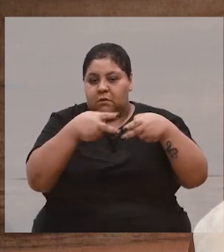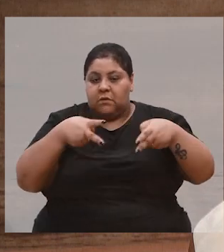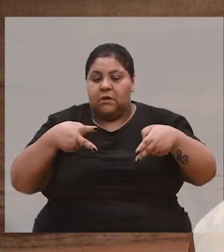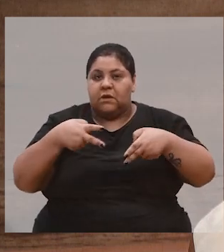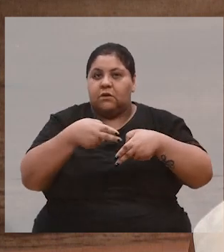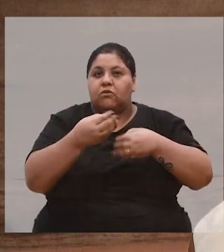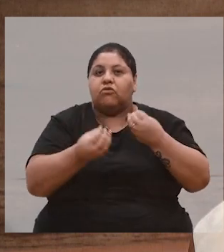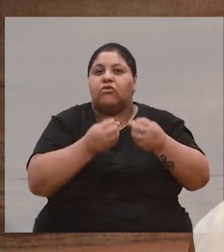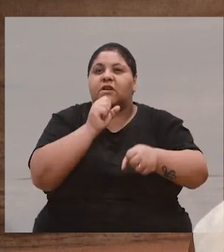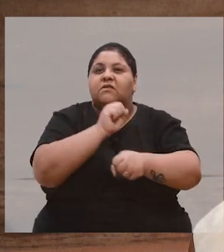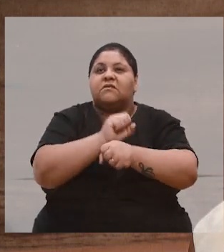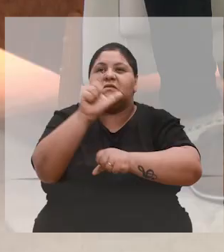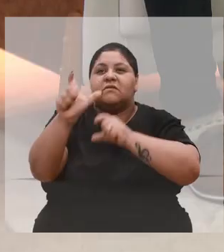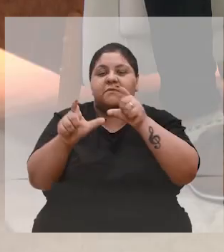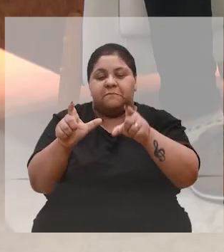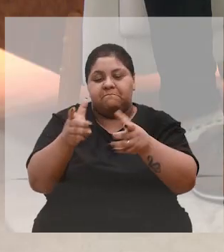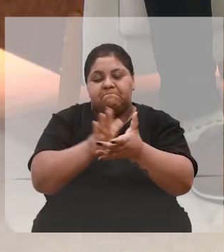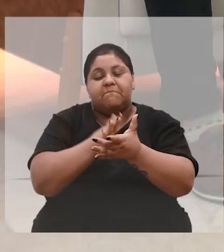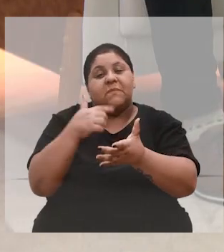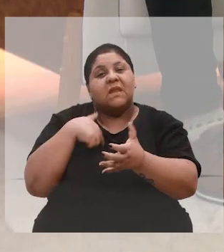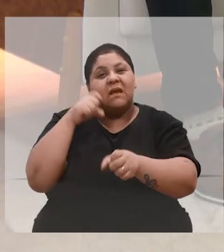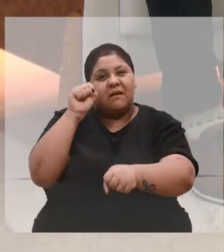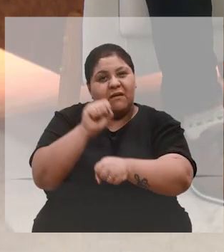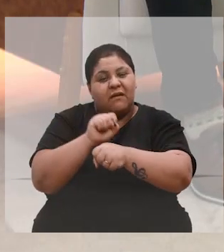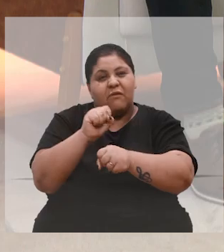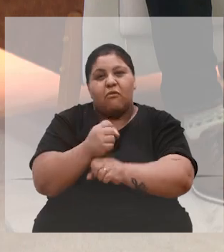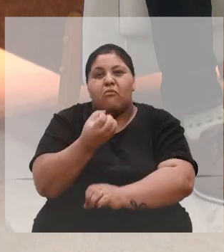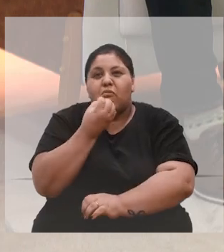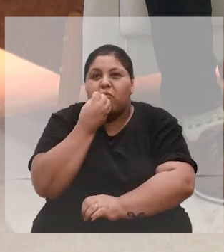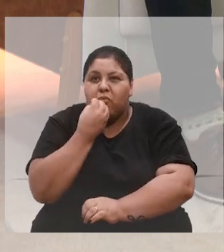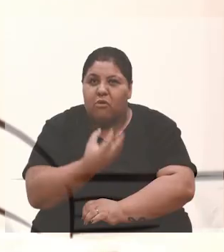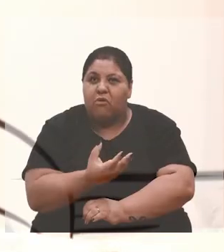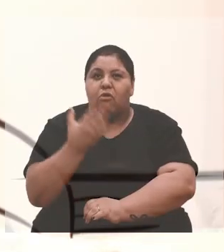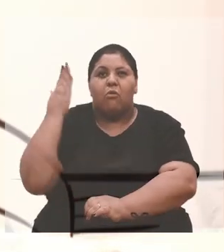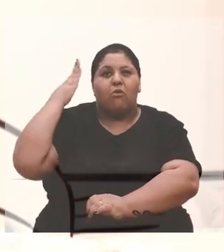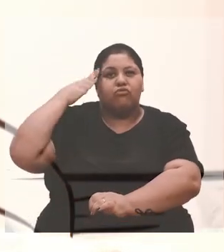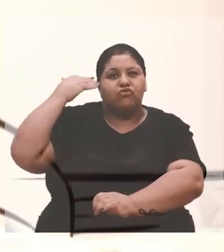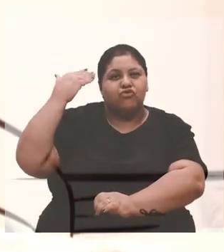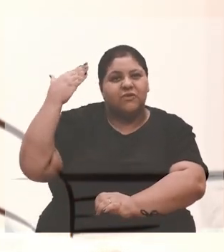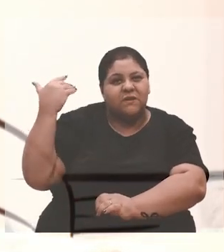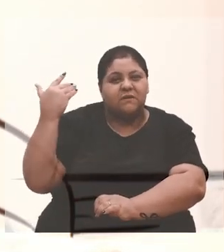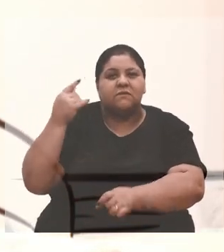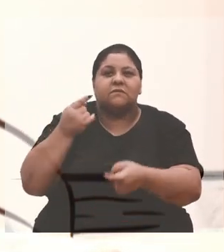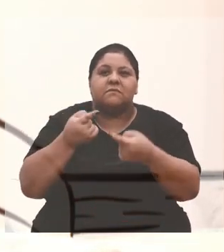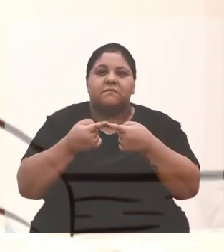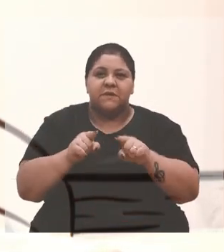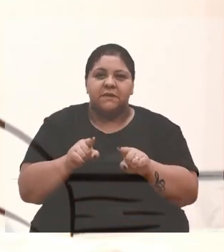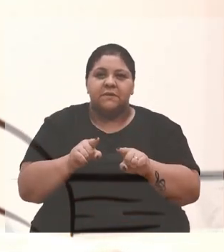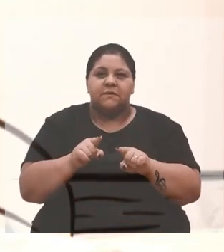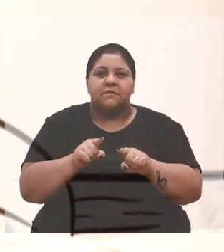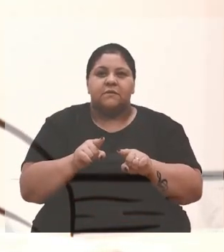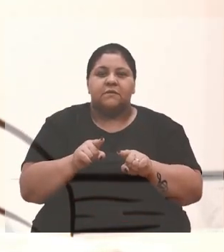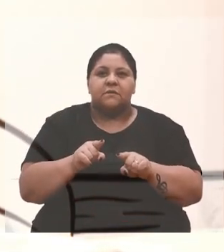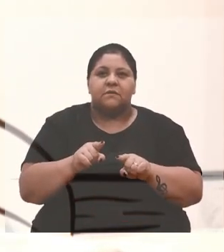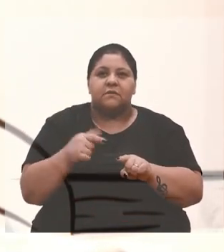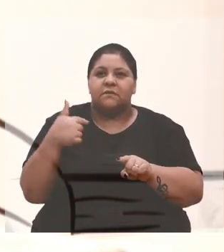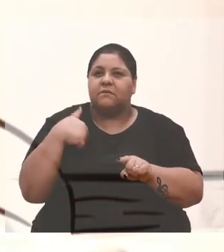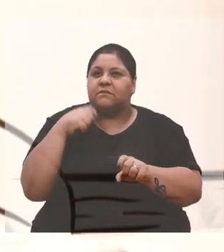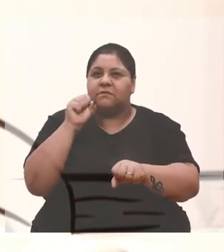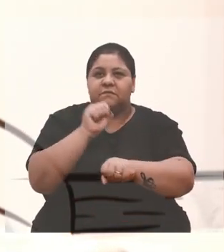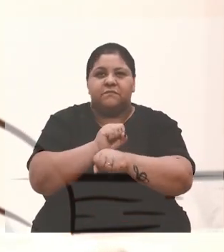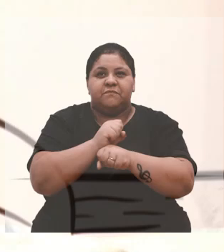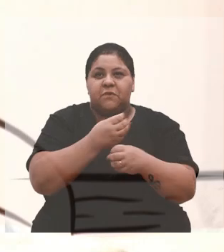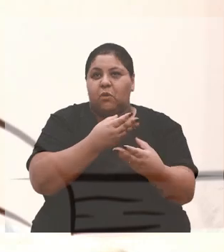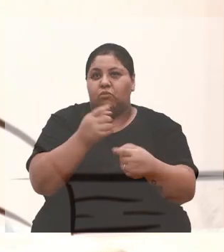tu esperas das pessoas que vão acompanhar? Eu espero que seja bom, seja um sucesso, mas eu não